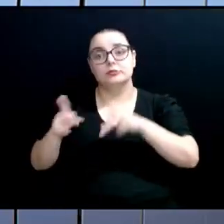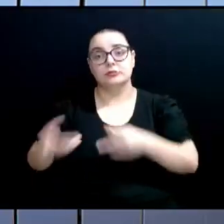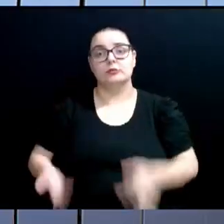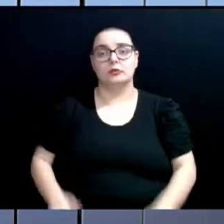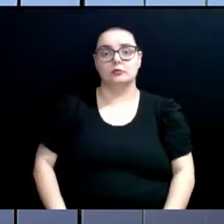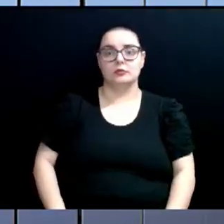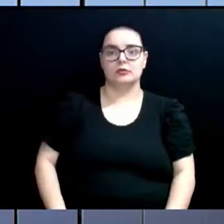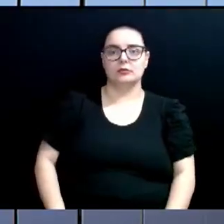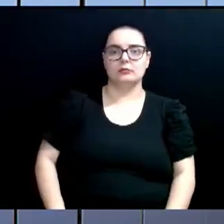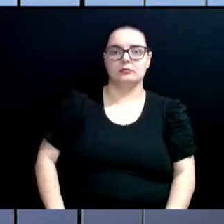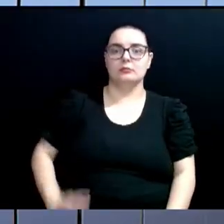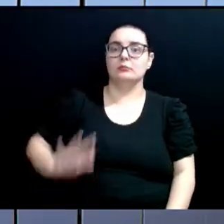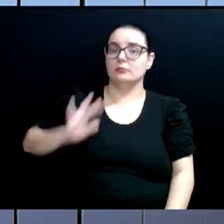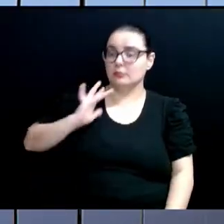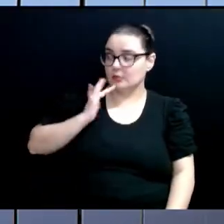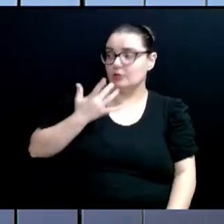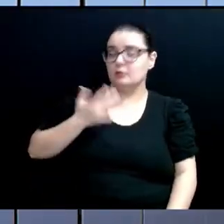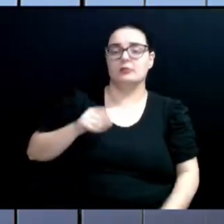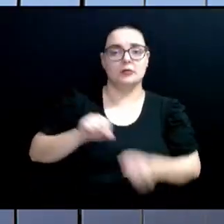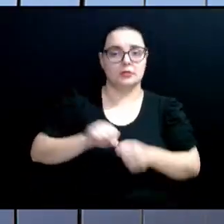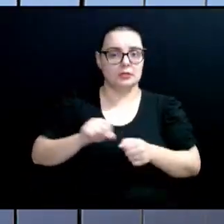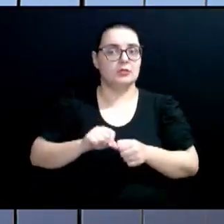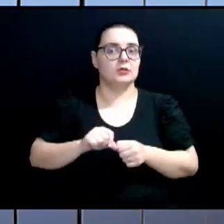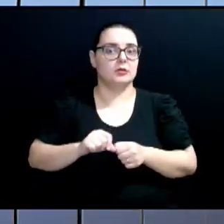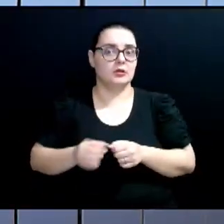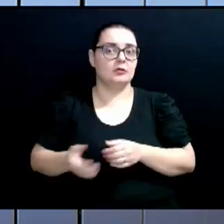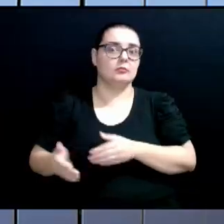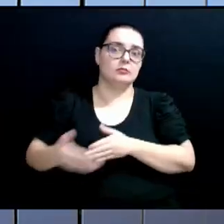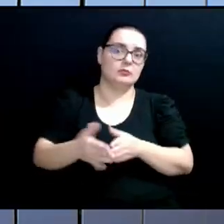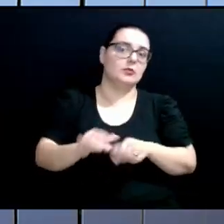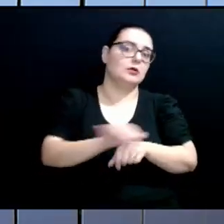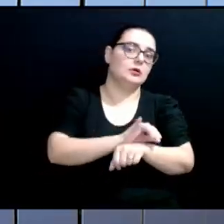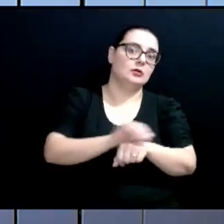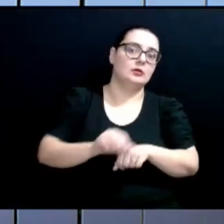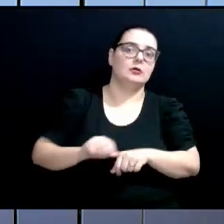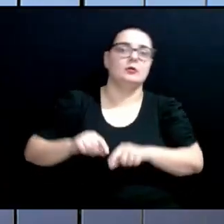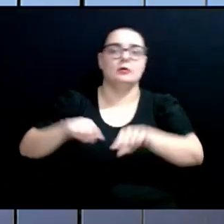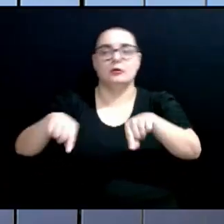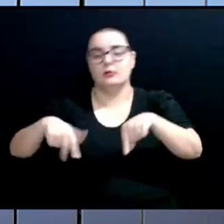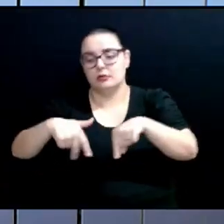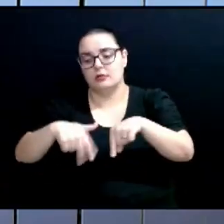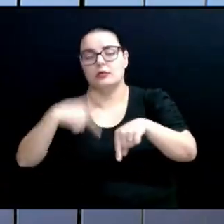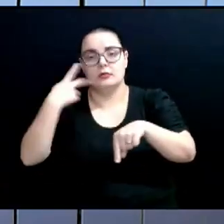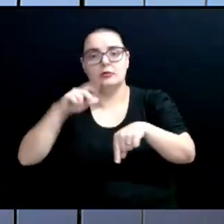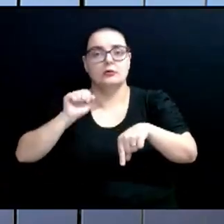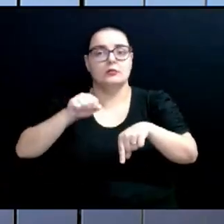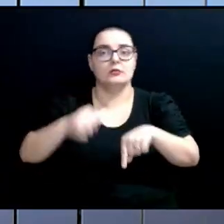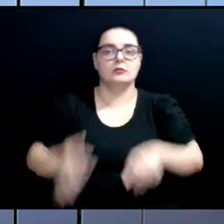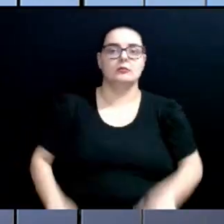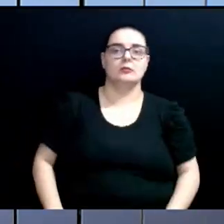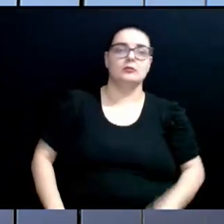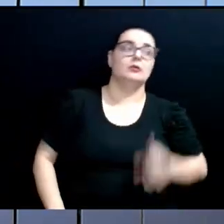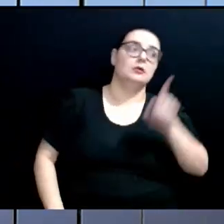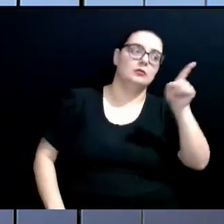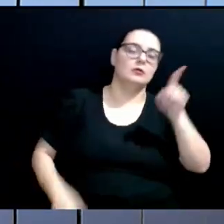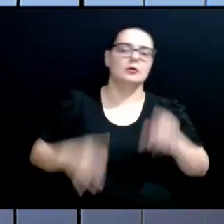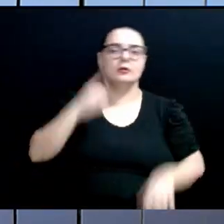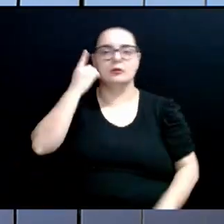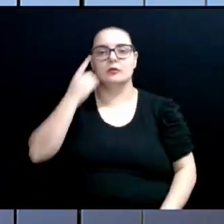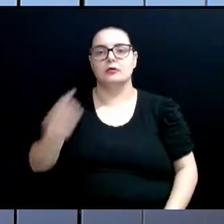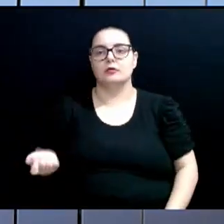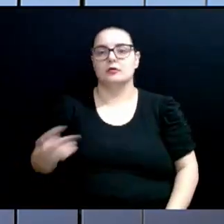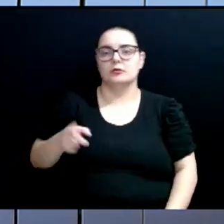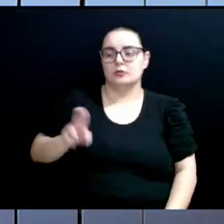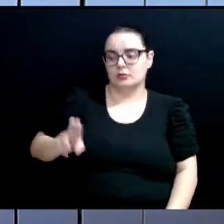às vezes, fazer até um caminho mais convencional, né? Bate na porta de um vereador, bate na porta de um deputado, do que usar esse instituto